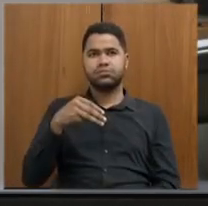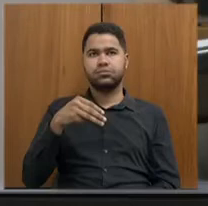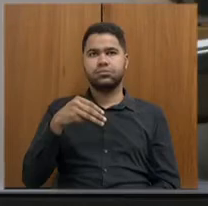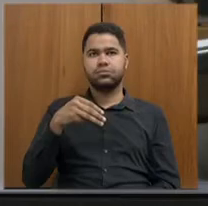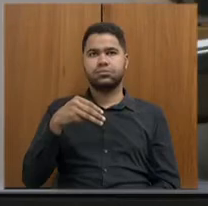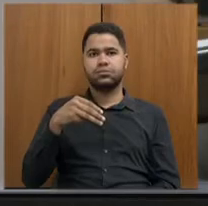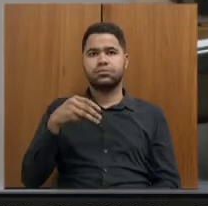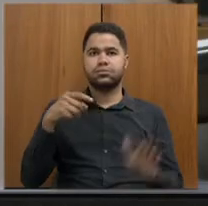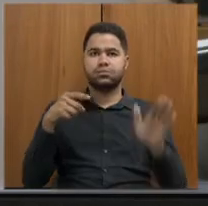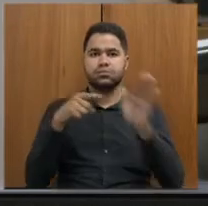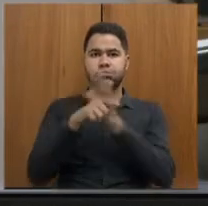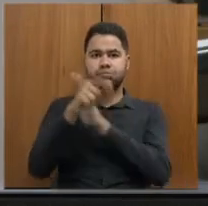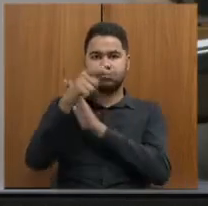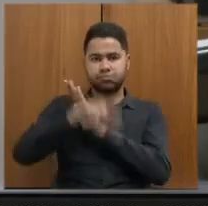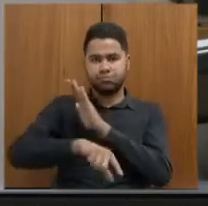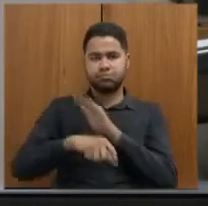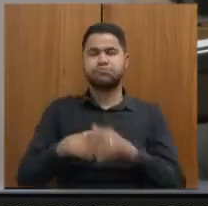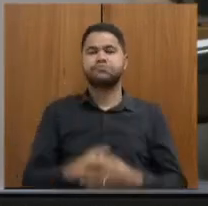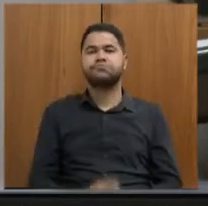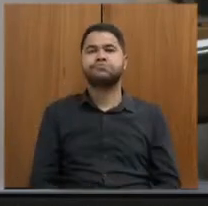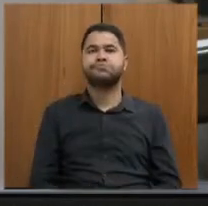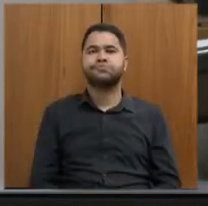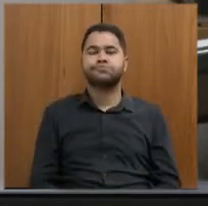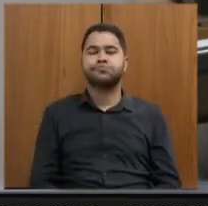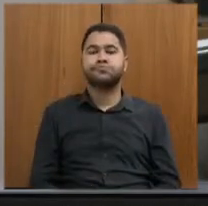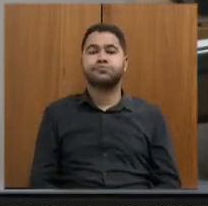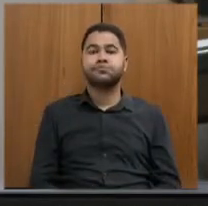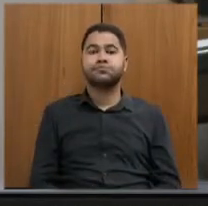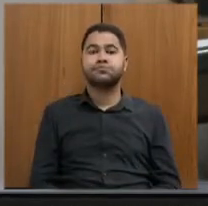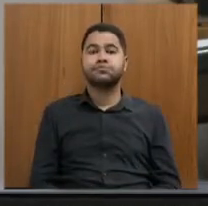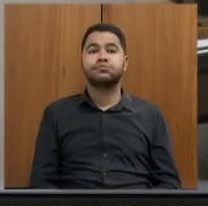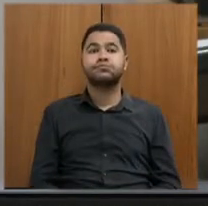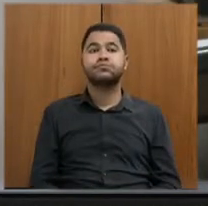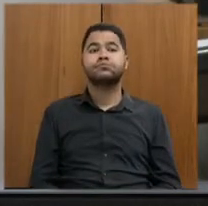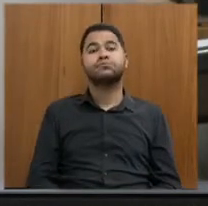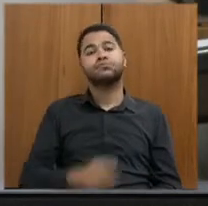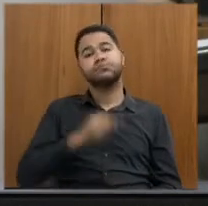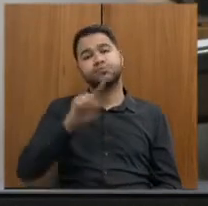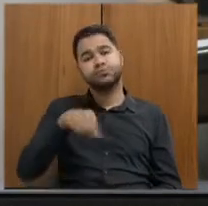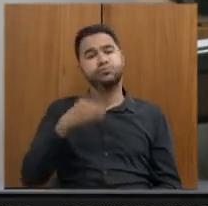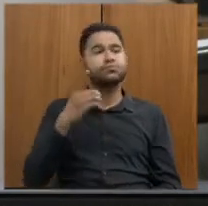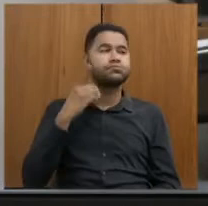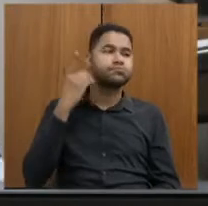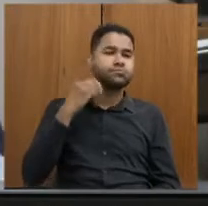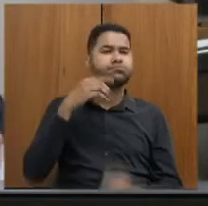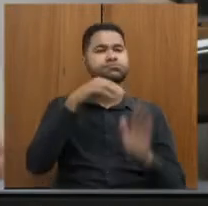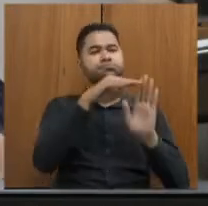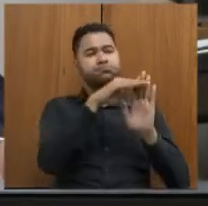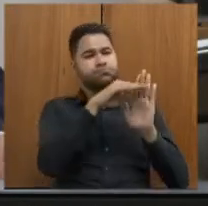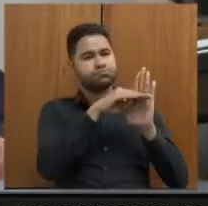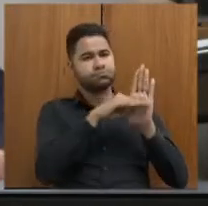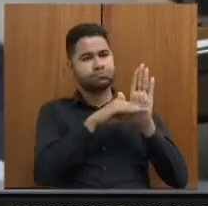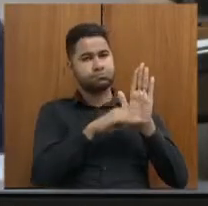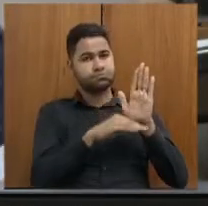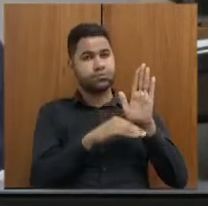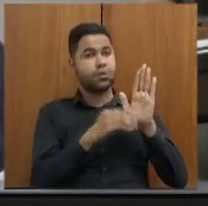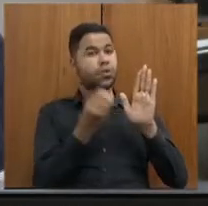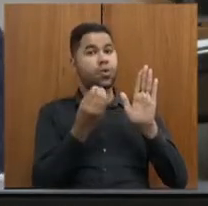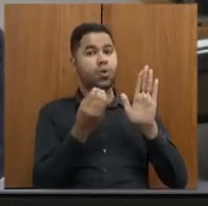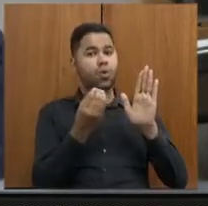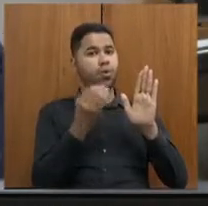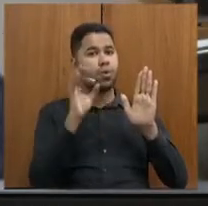e a réplica né a sequência será concedida a palavra os deputados e deputadas na seguinte